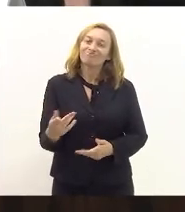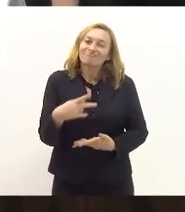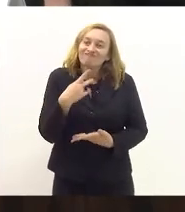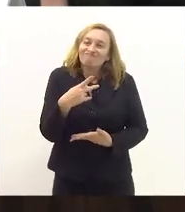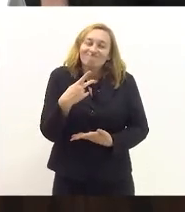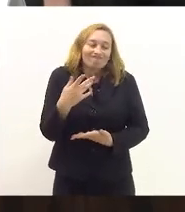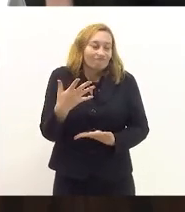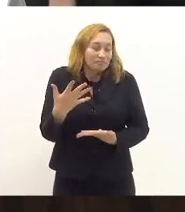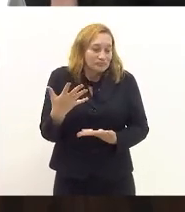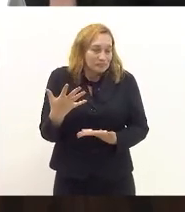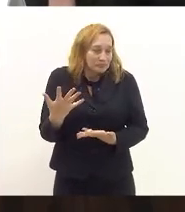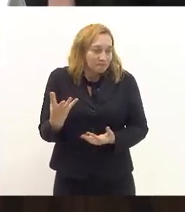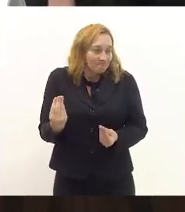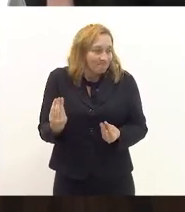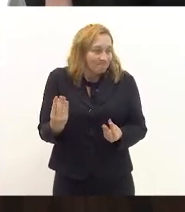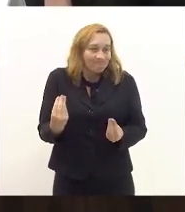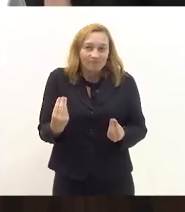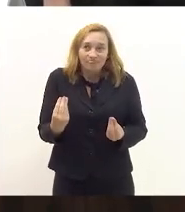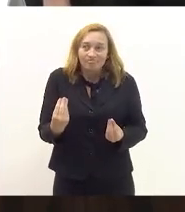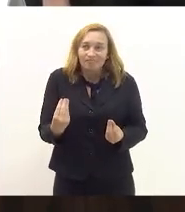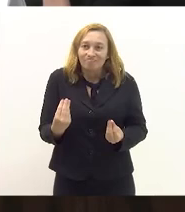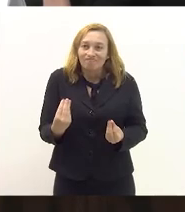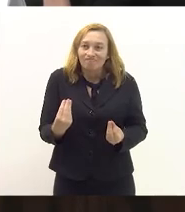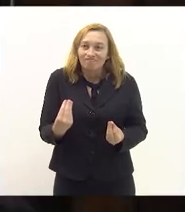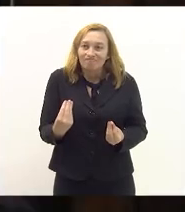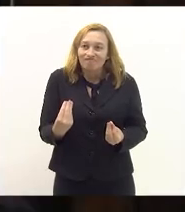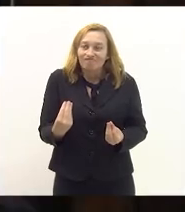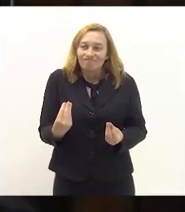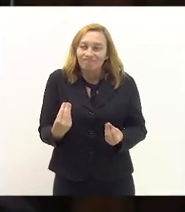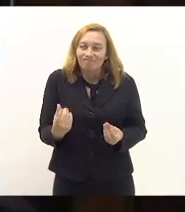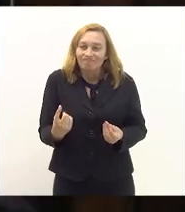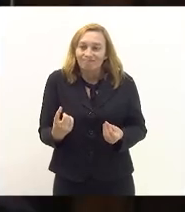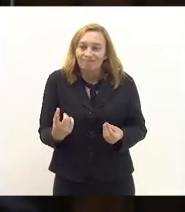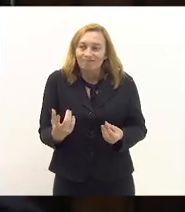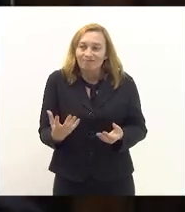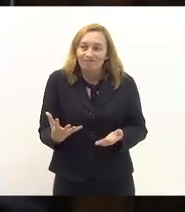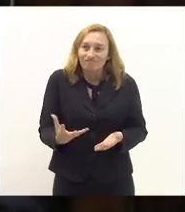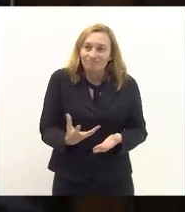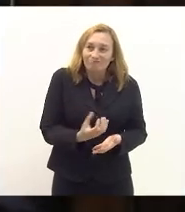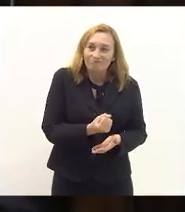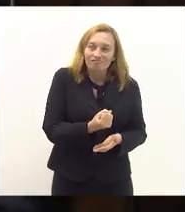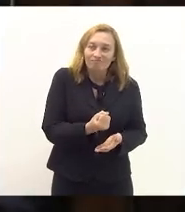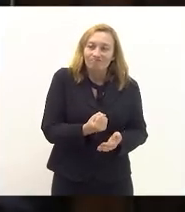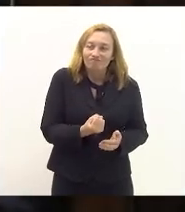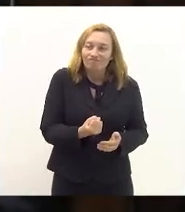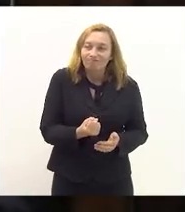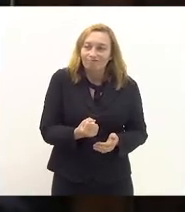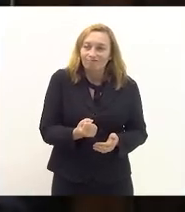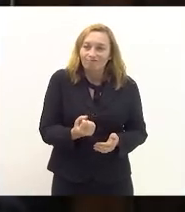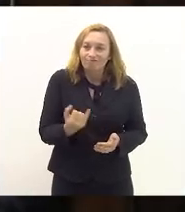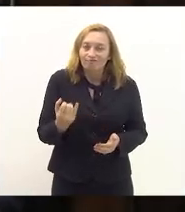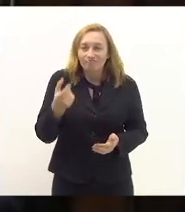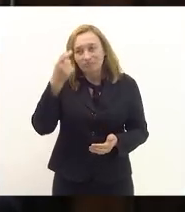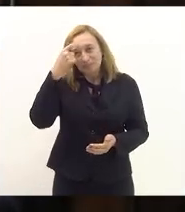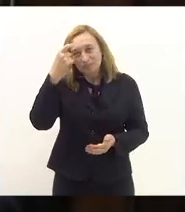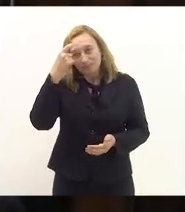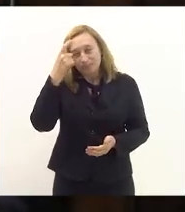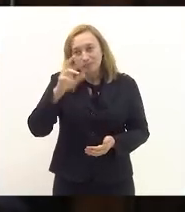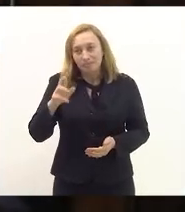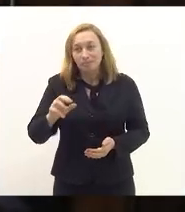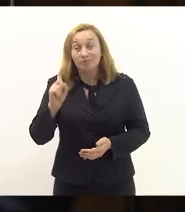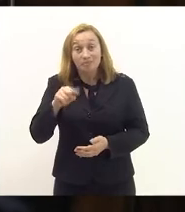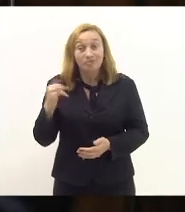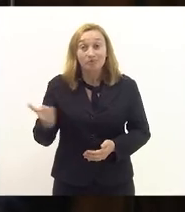palavra do resgate da trajetória, que é muito importante, Marta, para